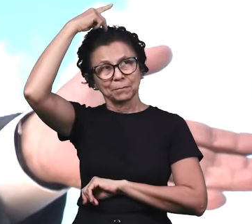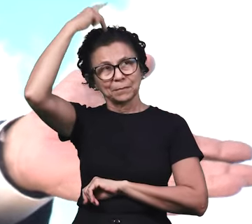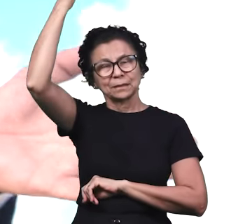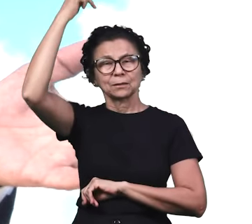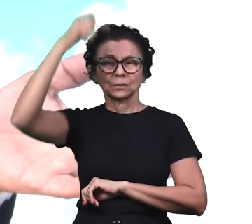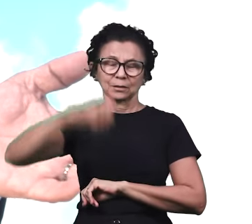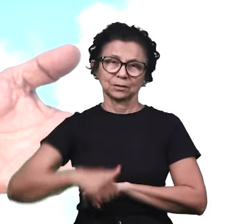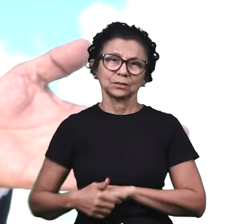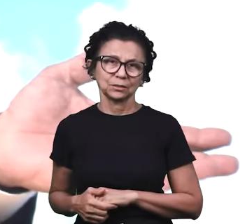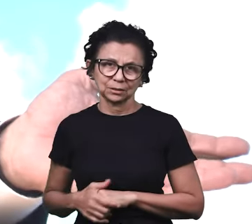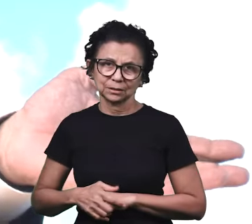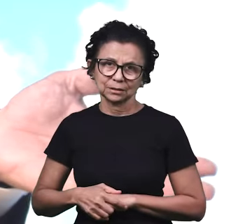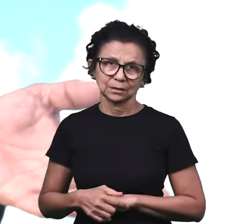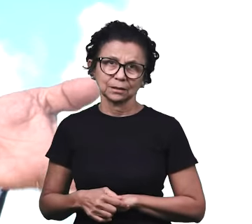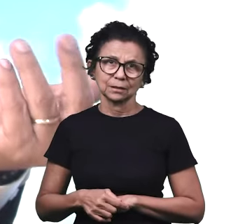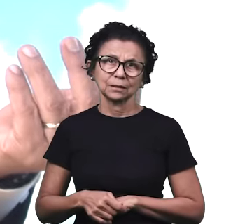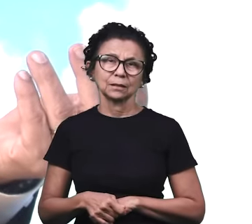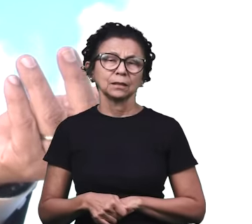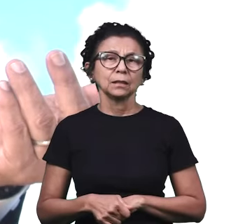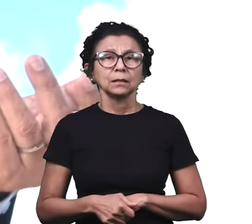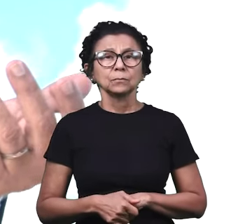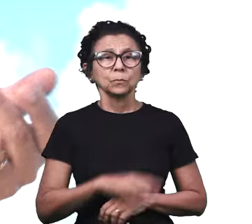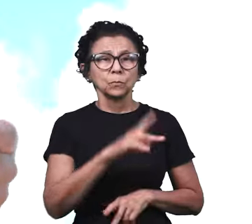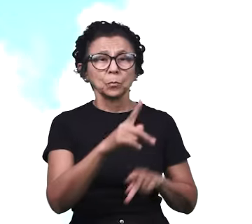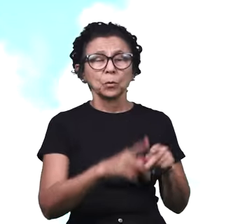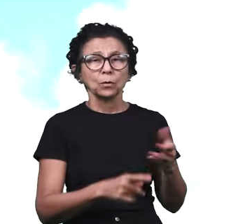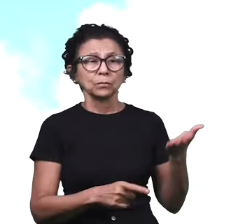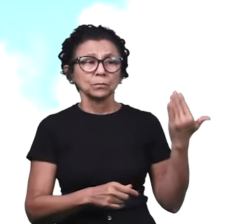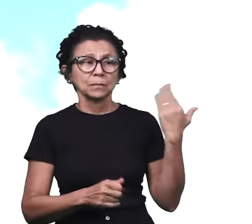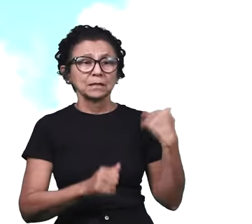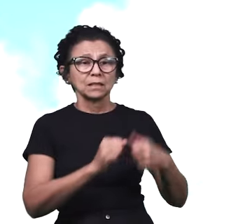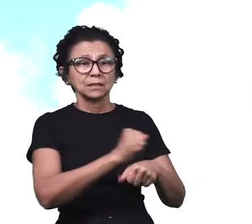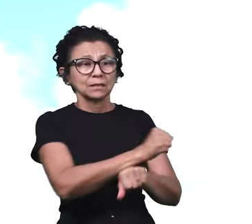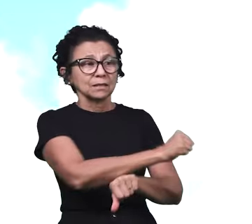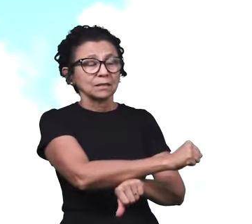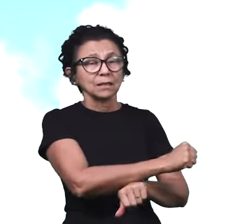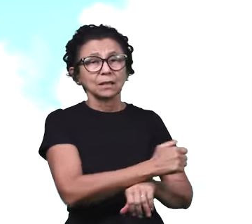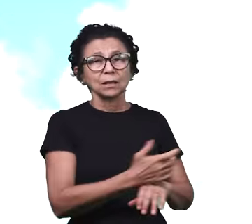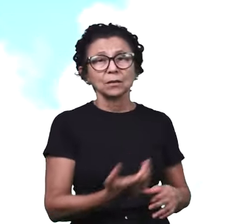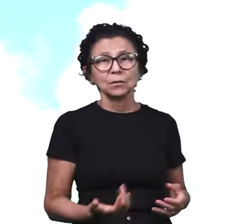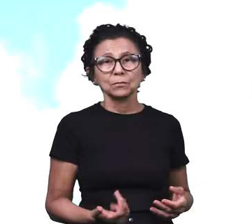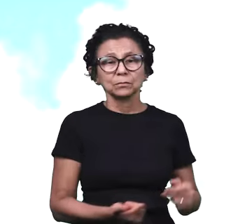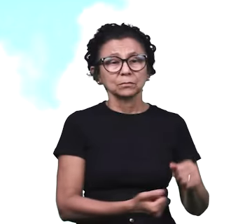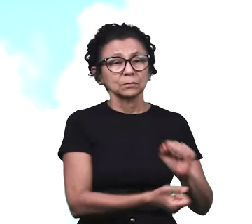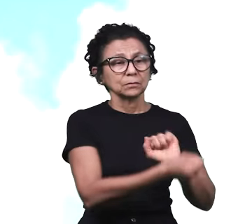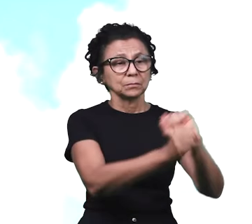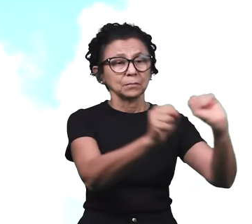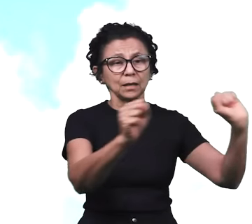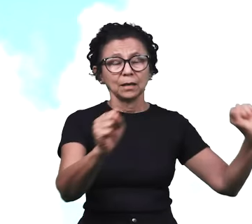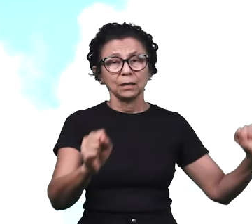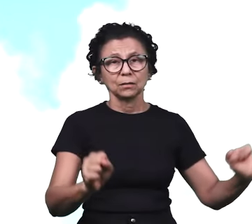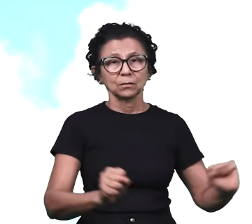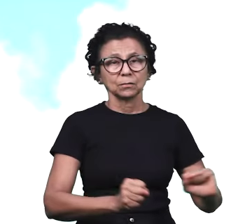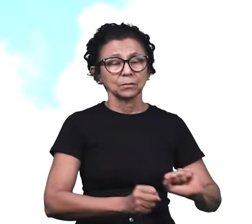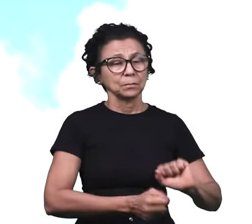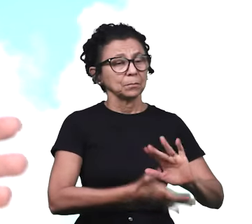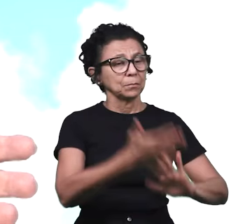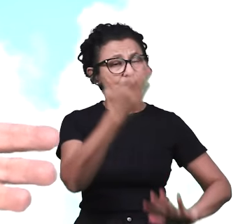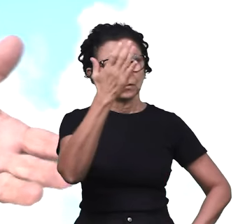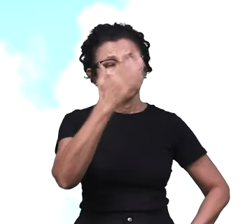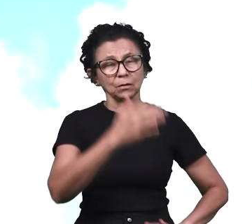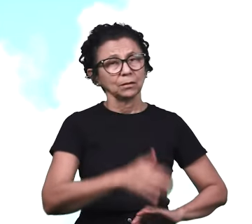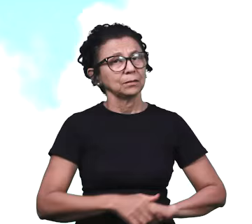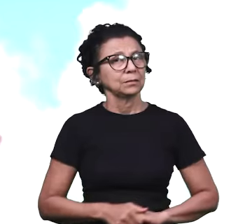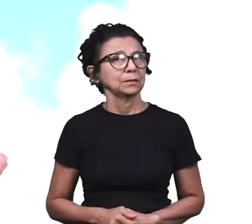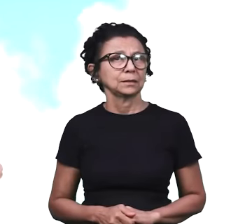produção, eles trabalhavam de escravo, tudo que era lá era para o Egito. Não, agora é para você. A produção é para você. Deus não precisava deles